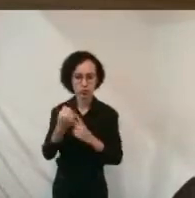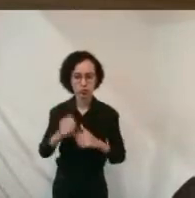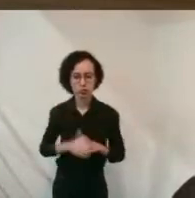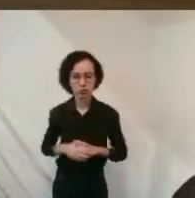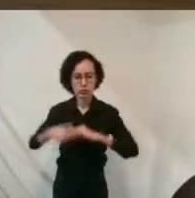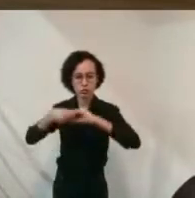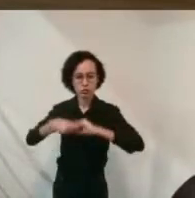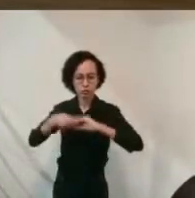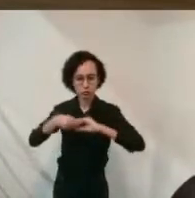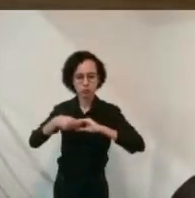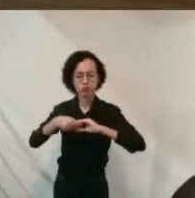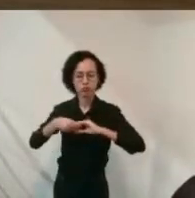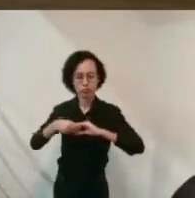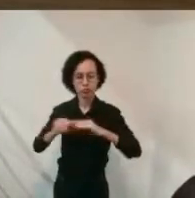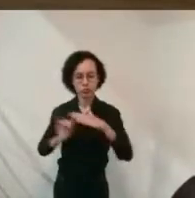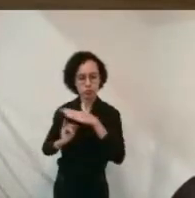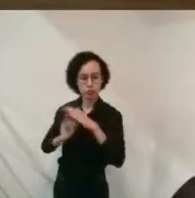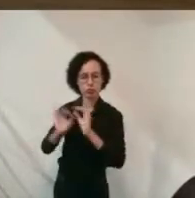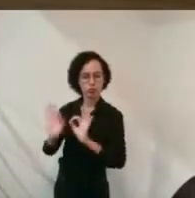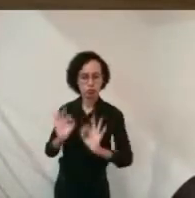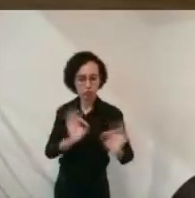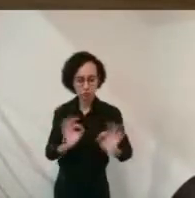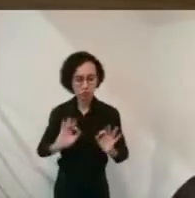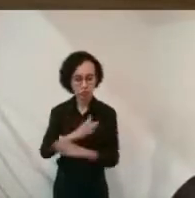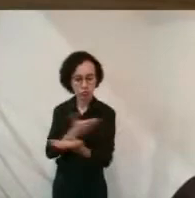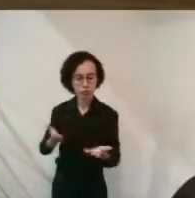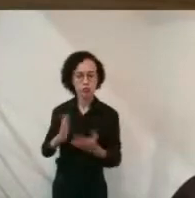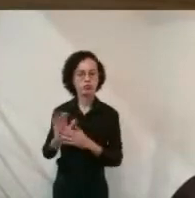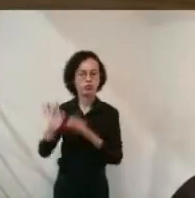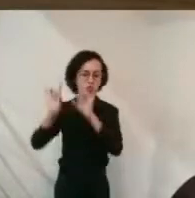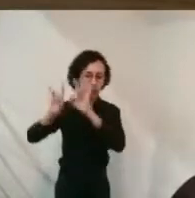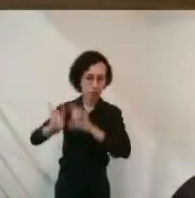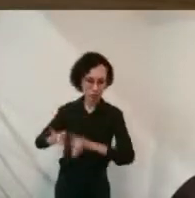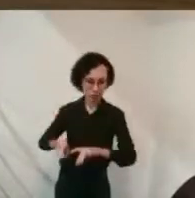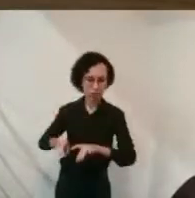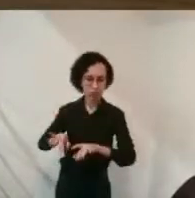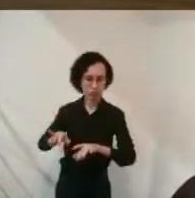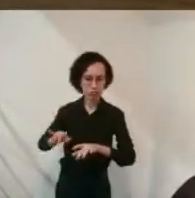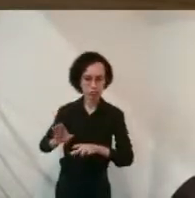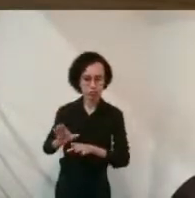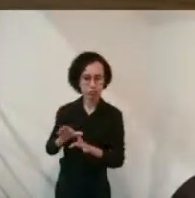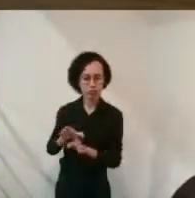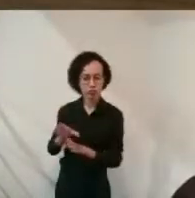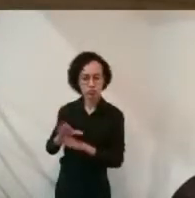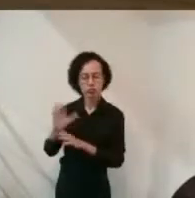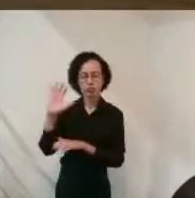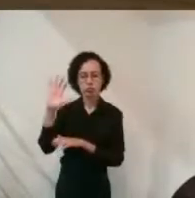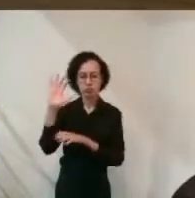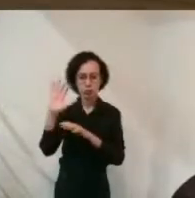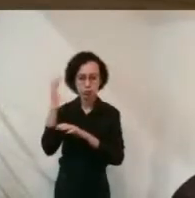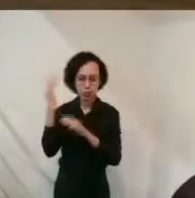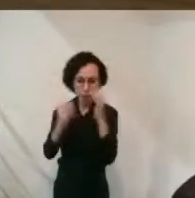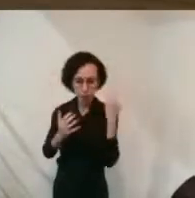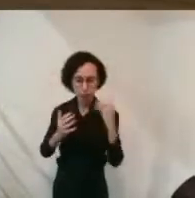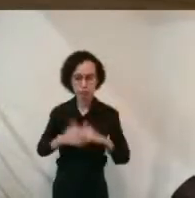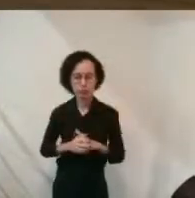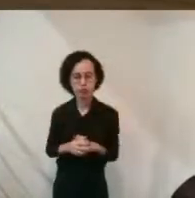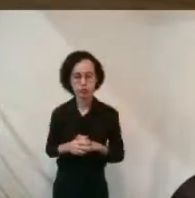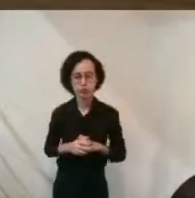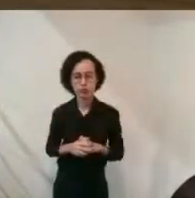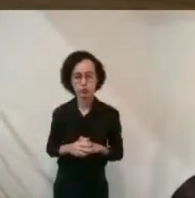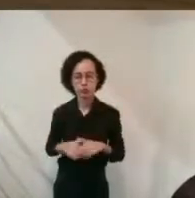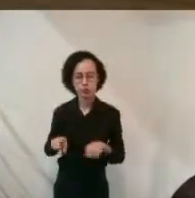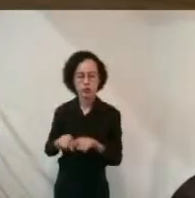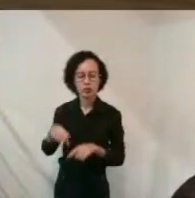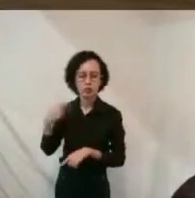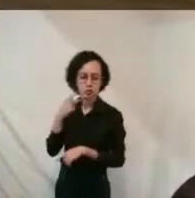as instituições organizadoras do evento, especialmente a Comissão do Meio Ambiente, Vossa Excelência Dr. Rinaldo dirige, ao Dr. Paulo, nosso